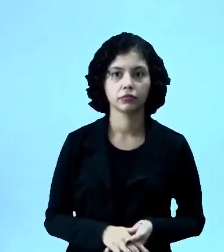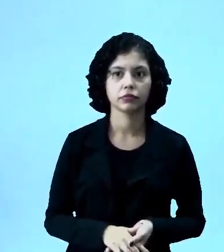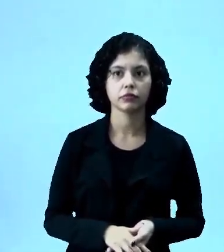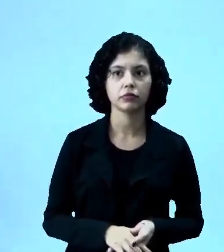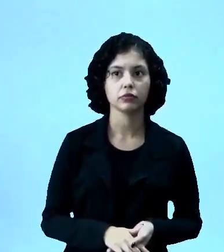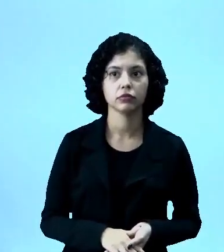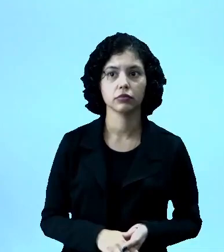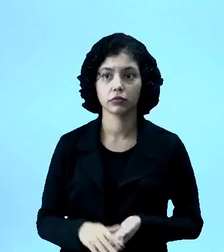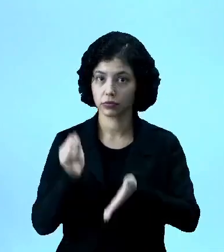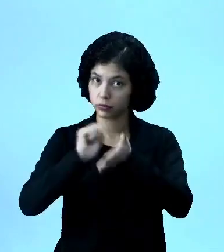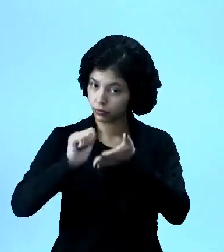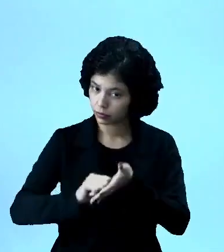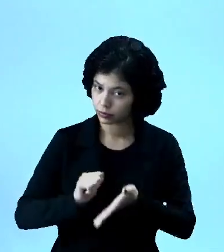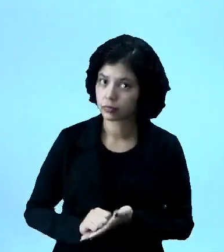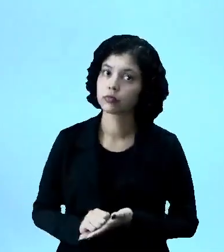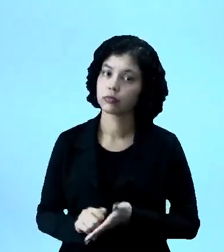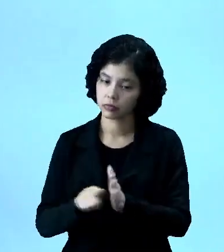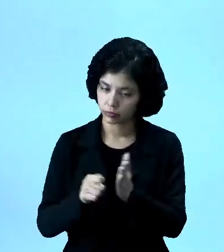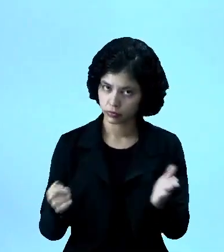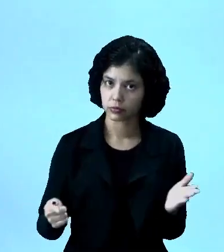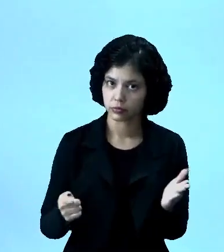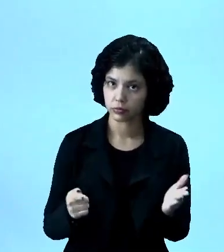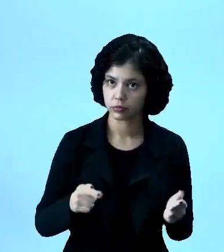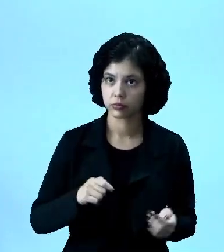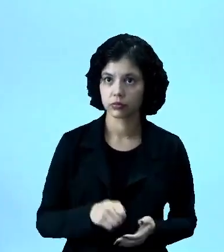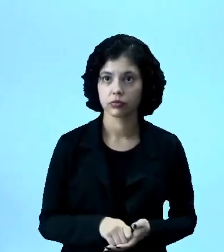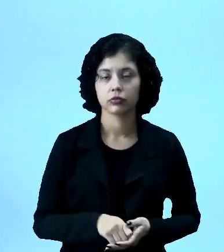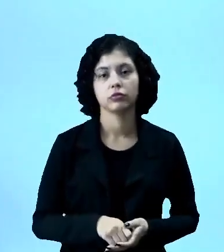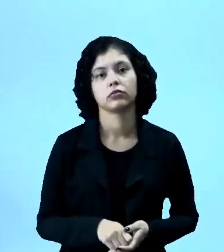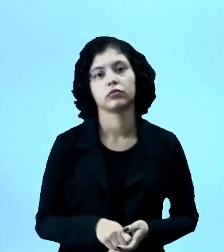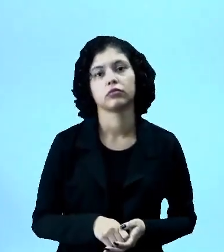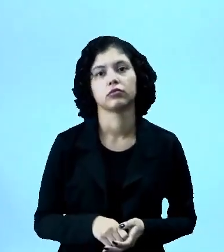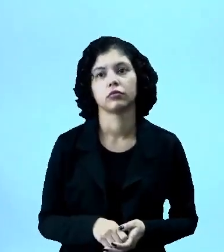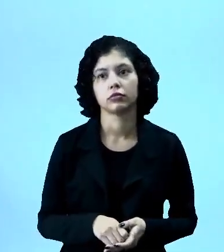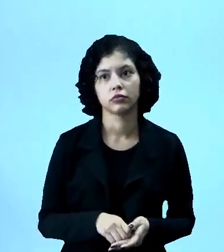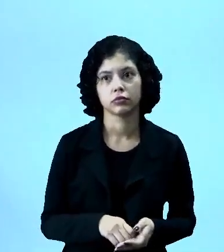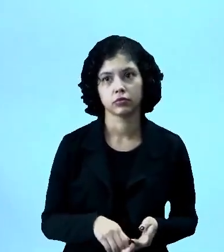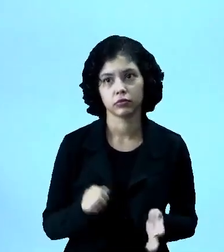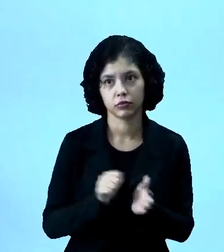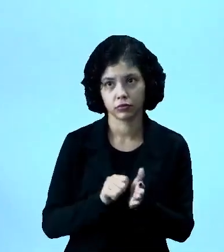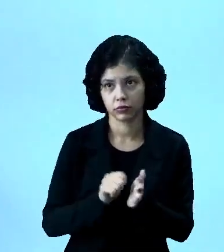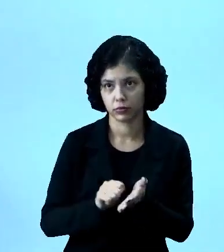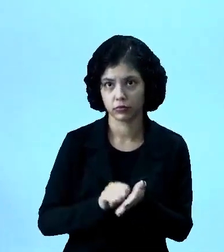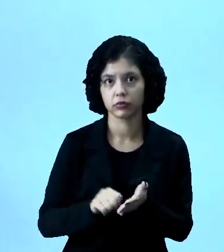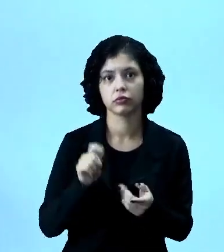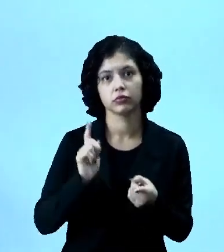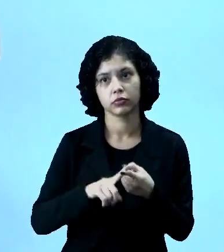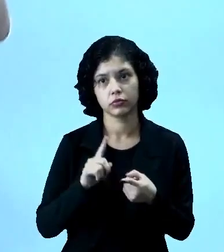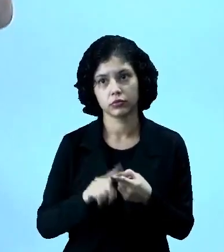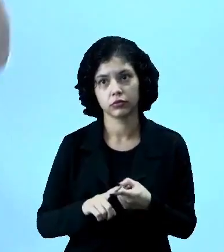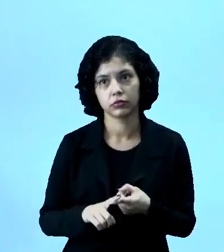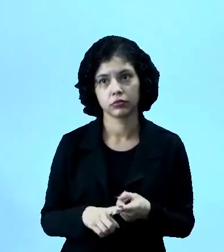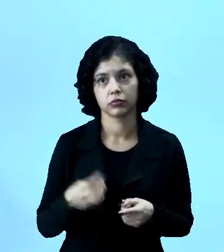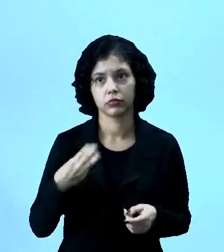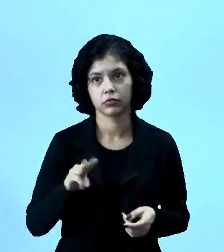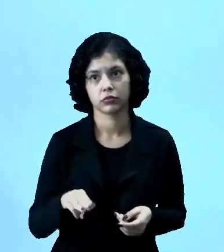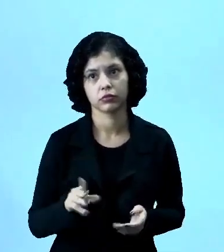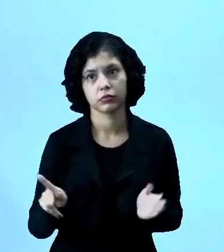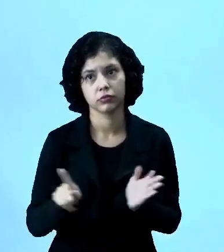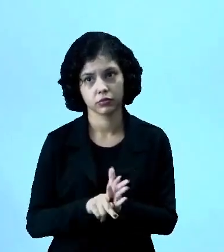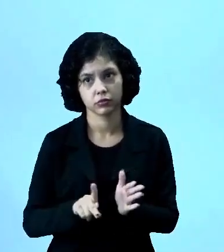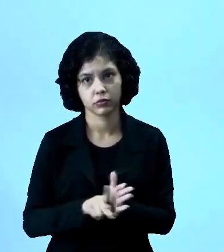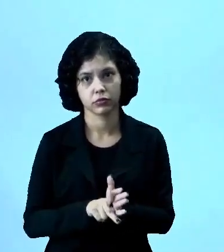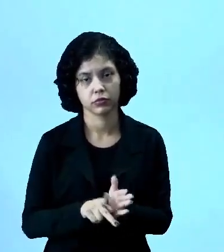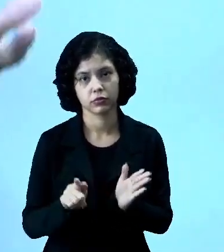foi o emissor é quem escreveu o jornal, esse que foi o emissor. Então, o jornal que escreveu o jornal porque quem cria o jornal é o